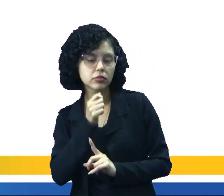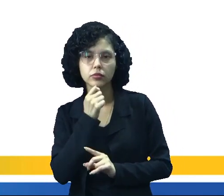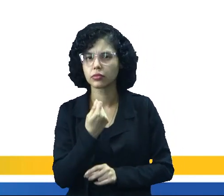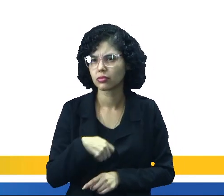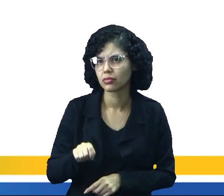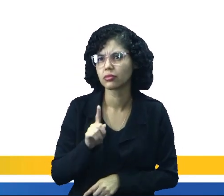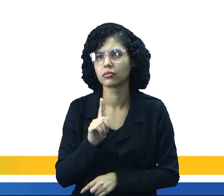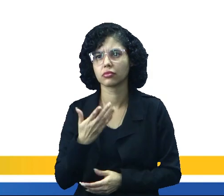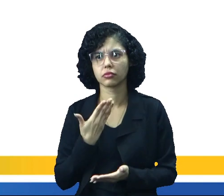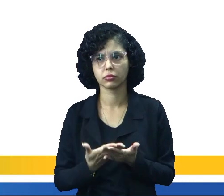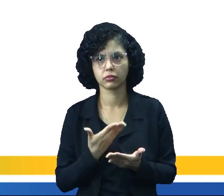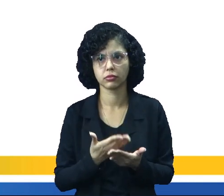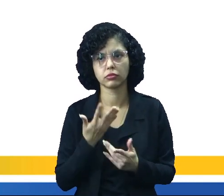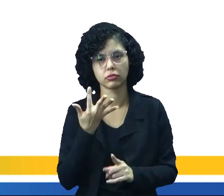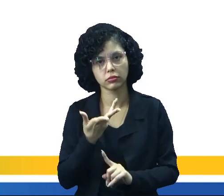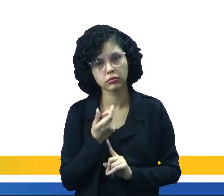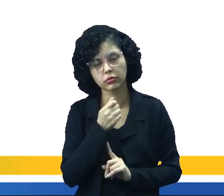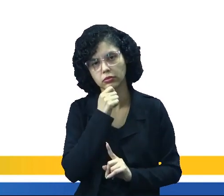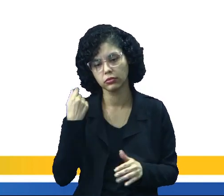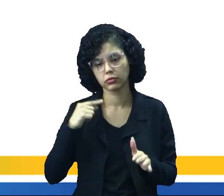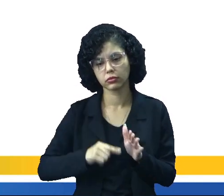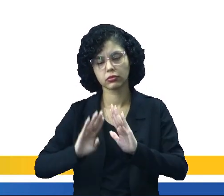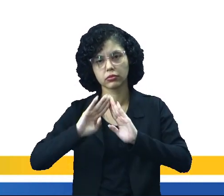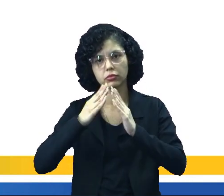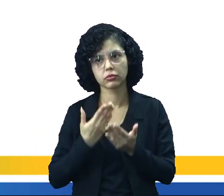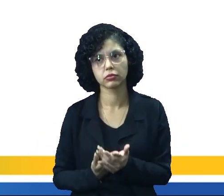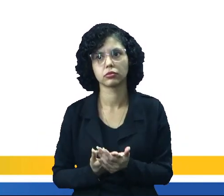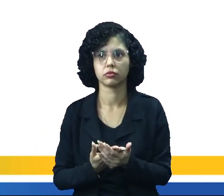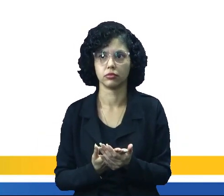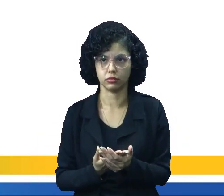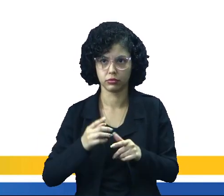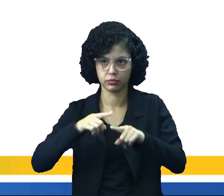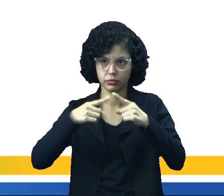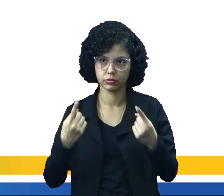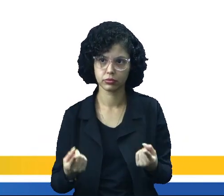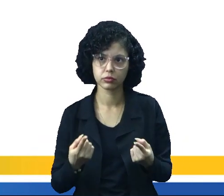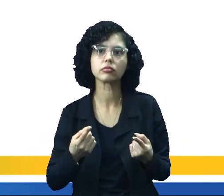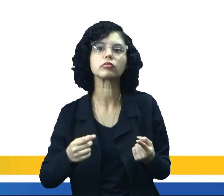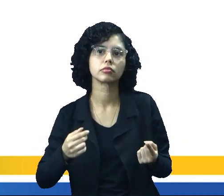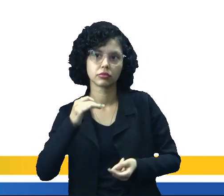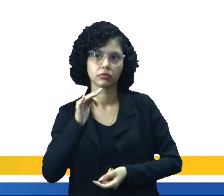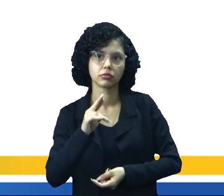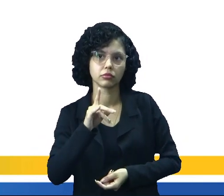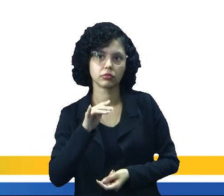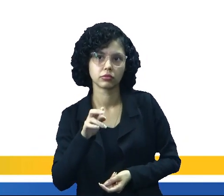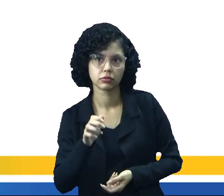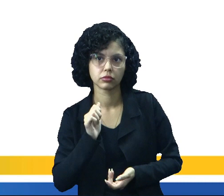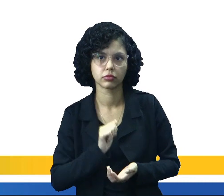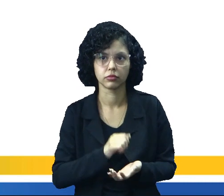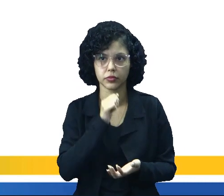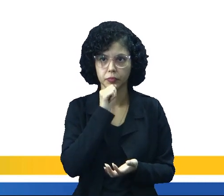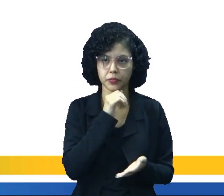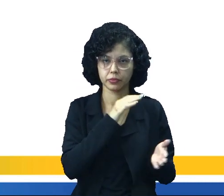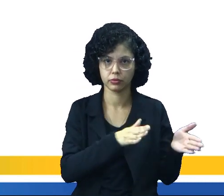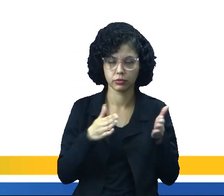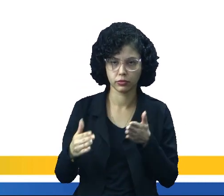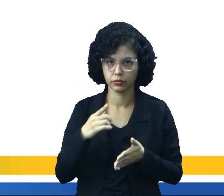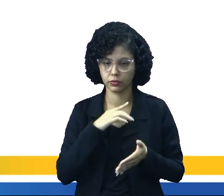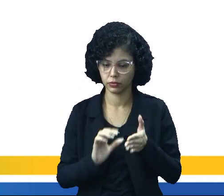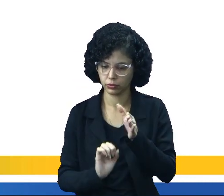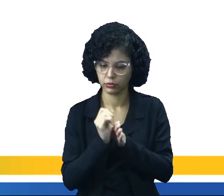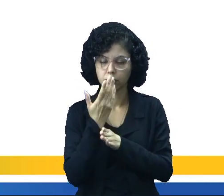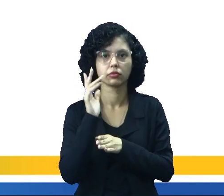estudar a arte dentro da escola, da academia, mas empiricamente. E a partir daí começaram a